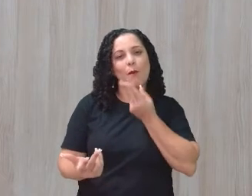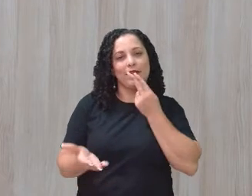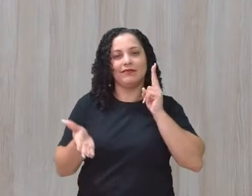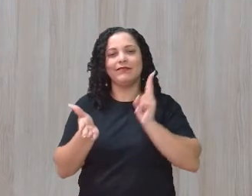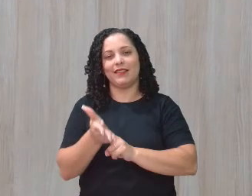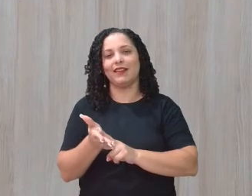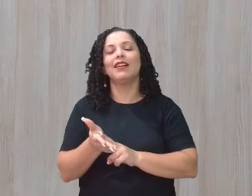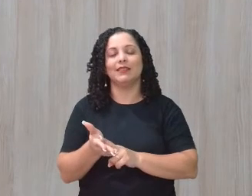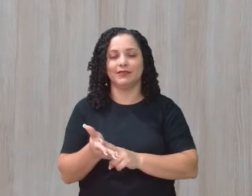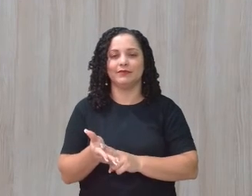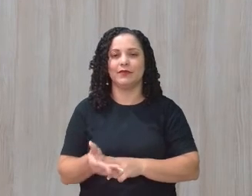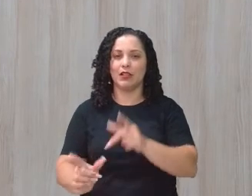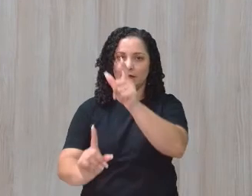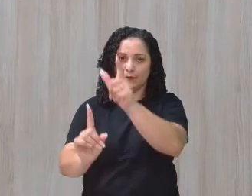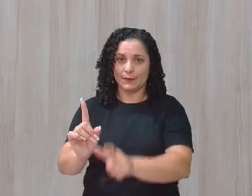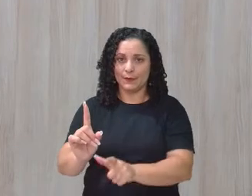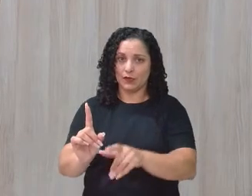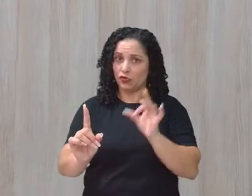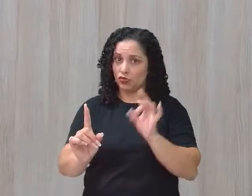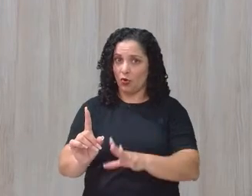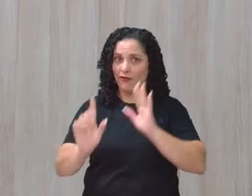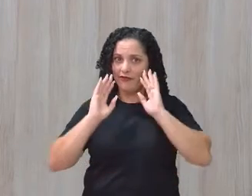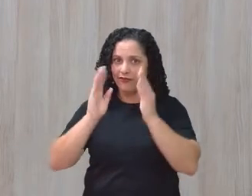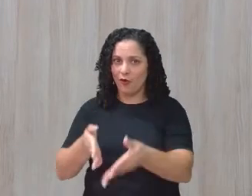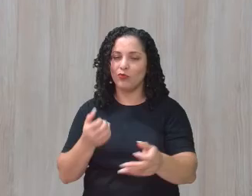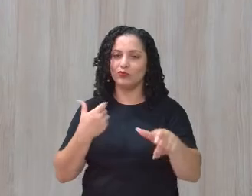funciona como um personagem tipo, tá certo?